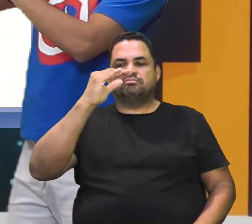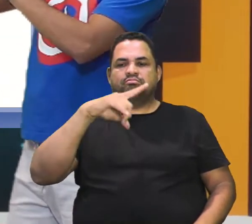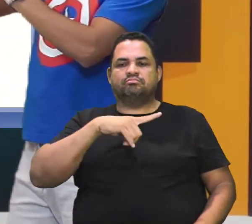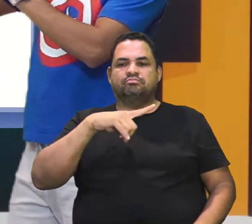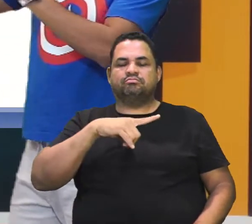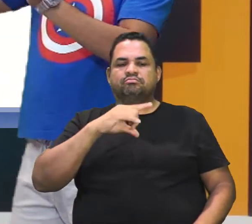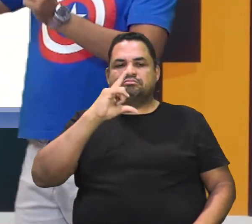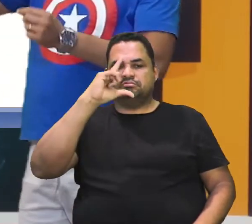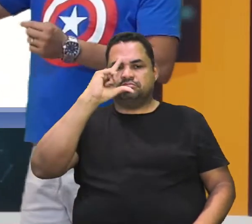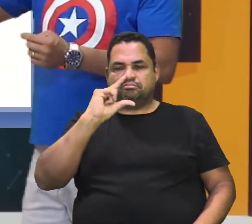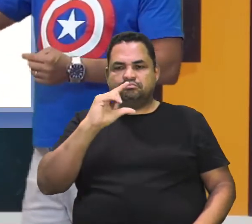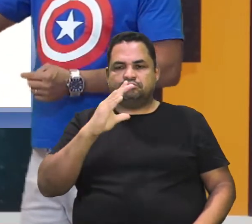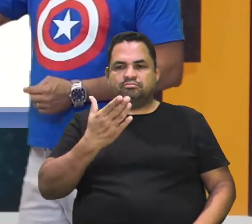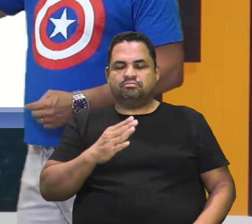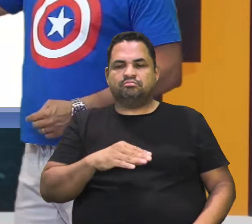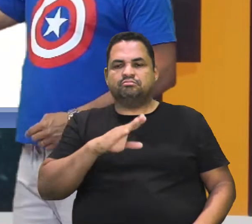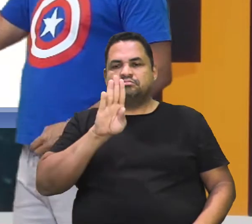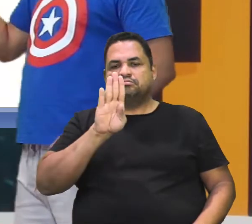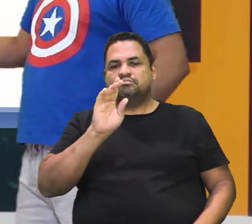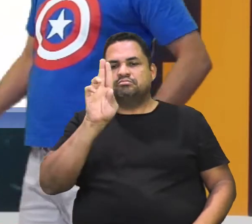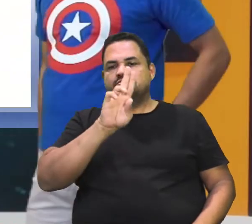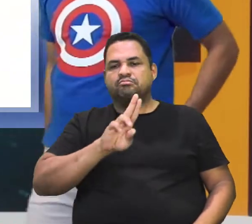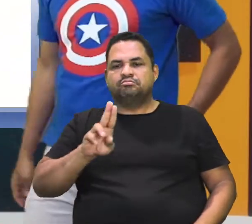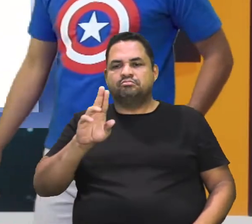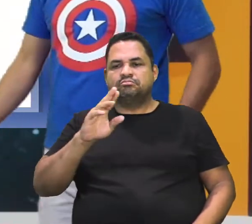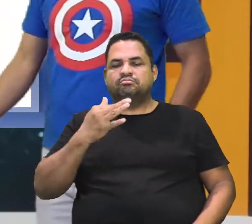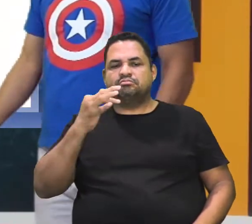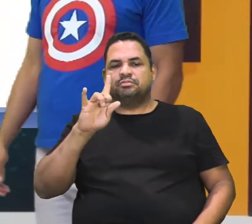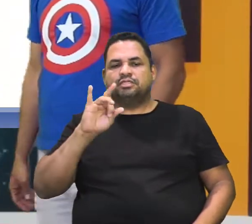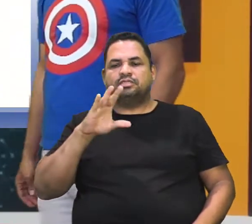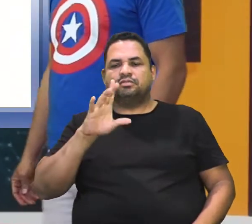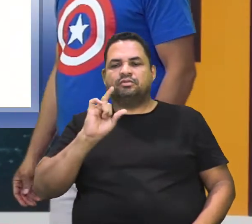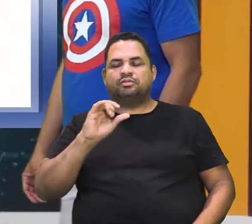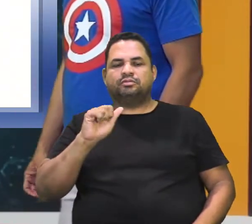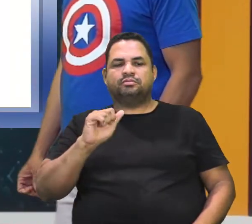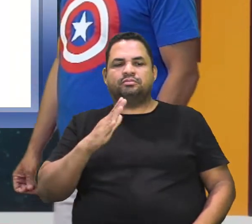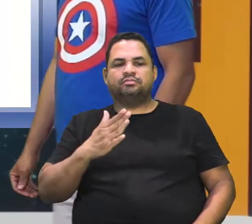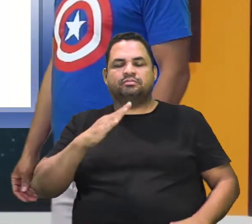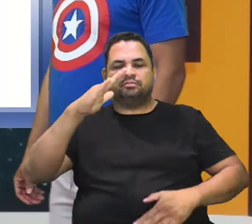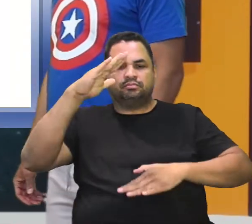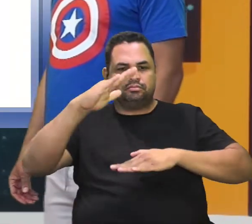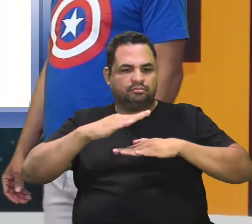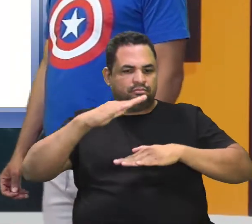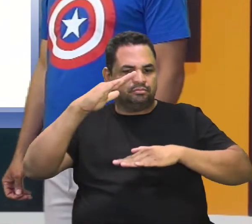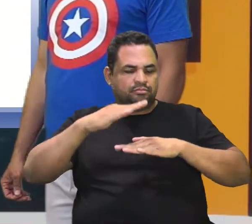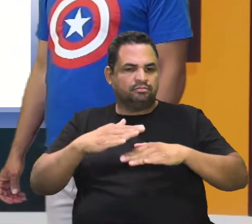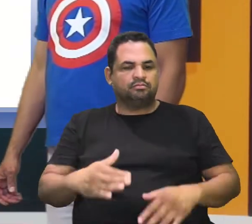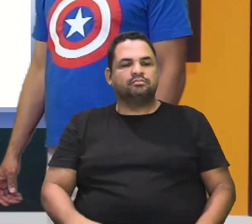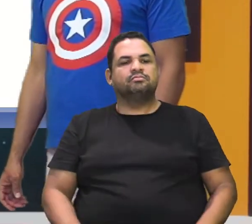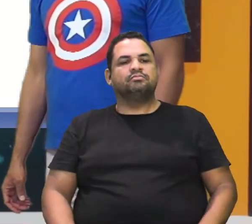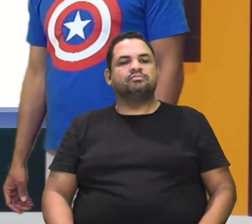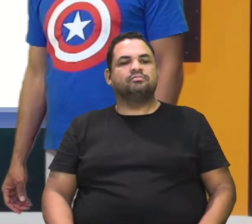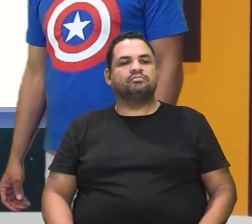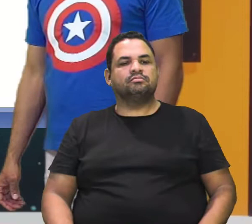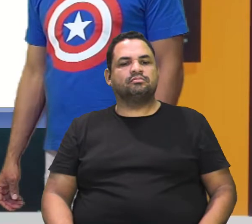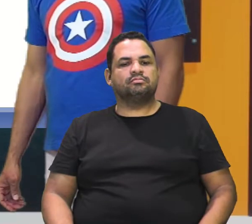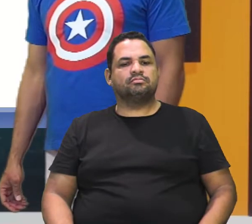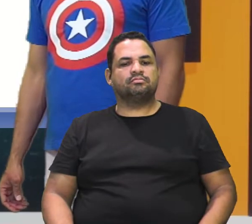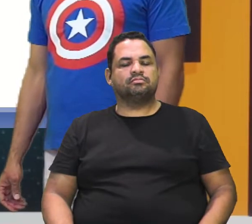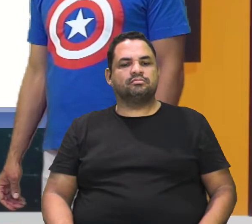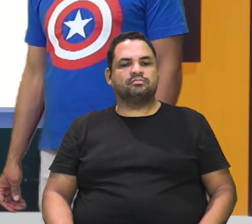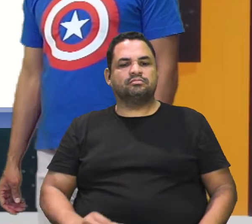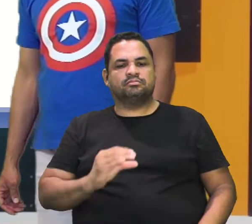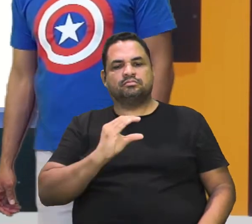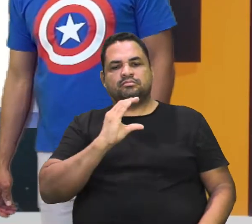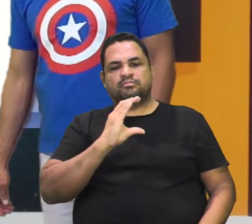ter o pedaço que vai ser o B que eu vou usar no Pitágoras. É, que vai ser responsável pelo achatamento, que nem a gente falou, né? Isso. Mas que são os catetos, né?